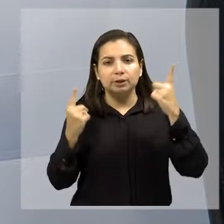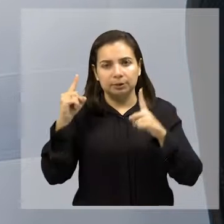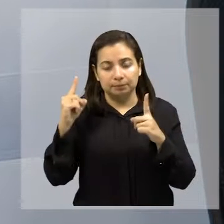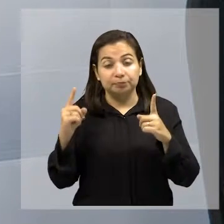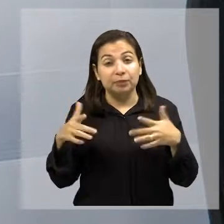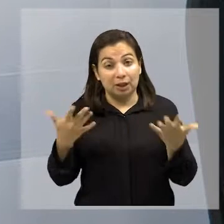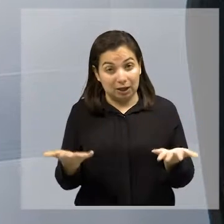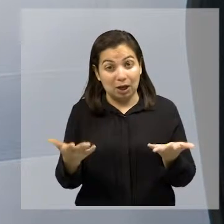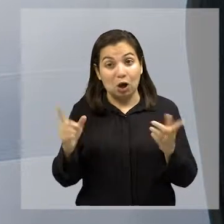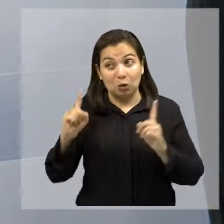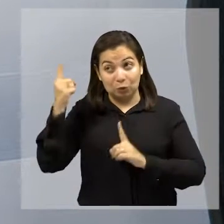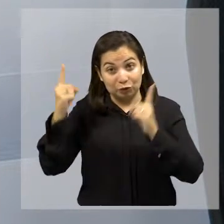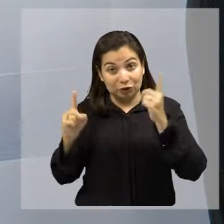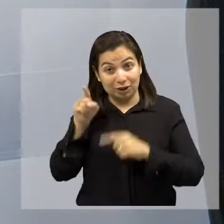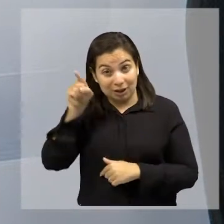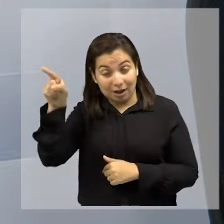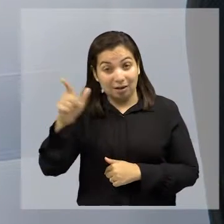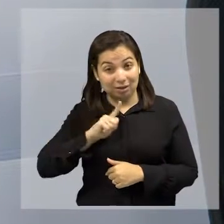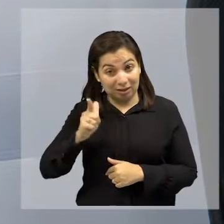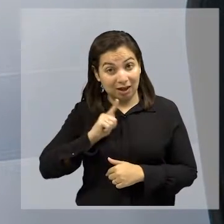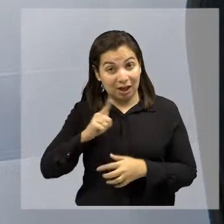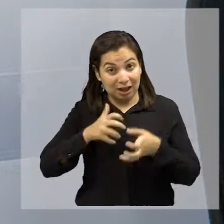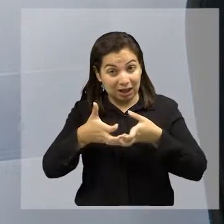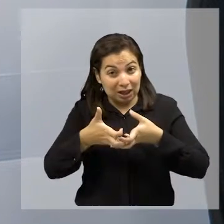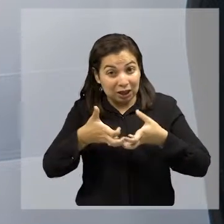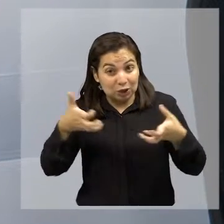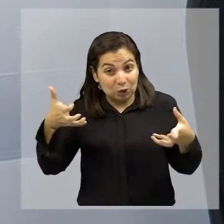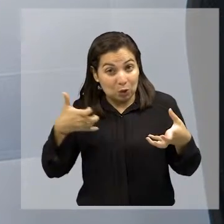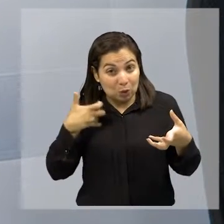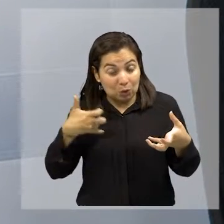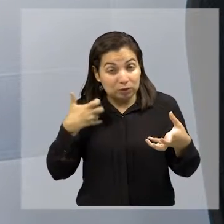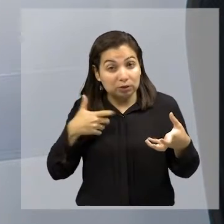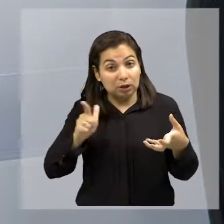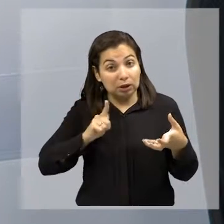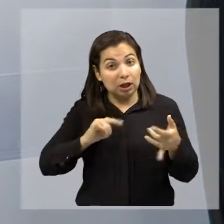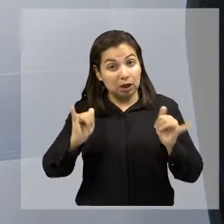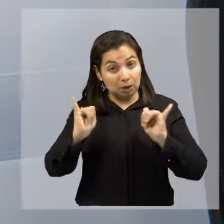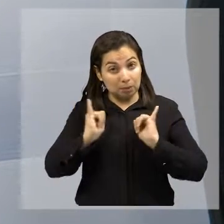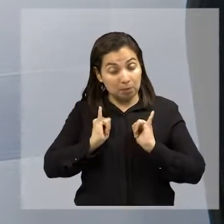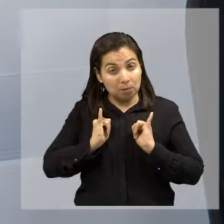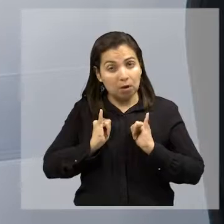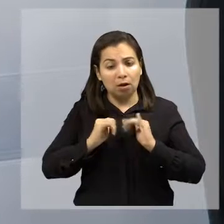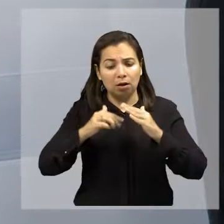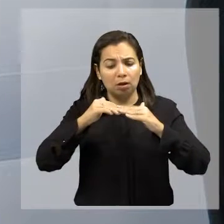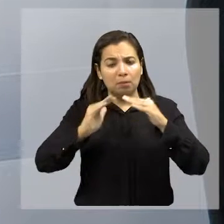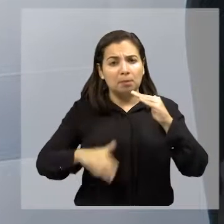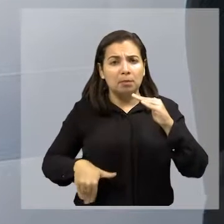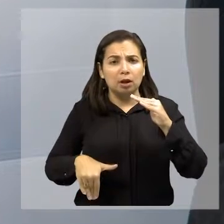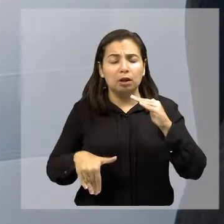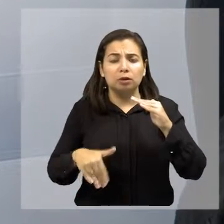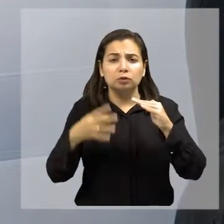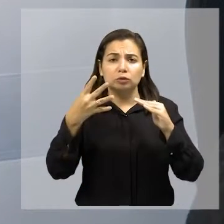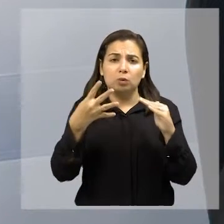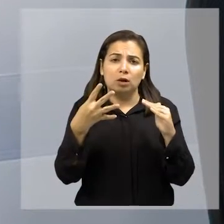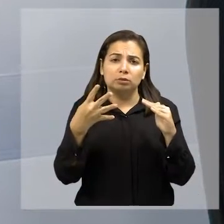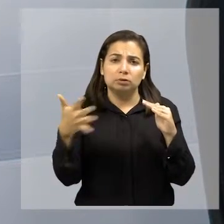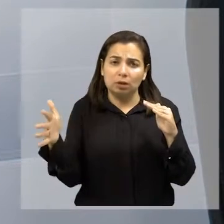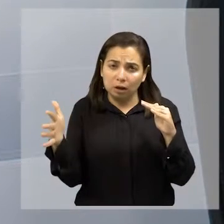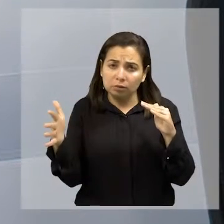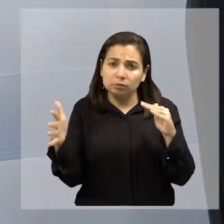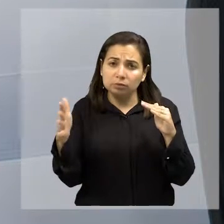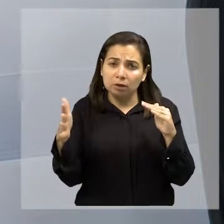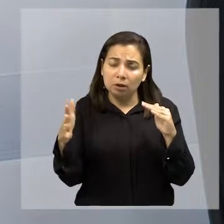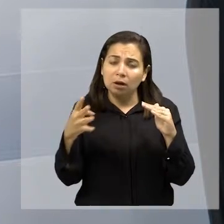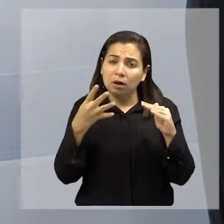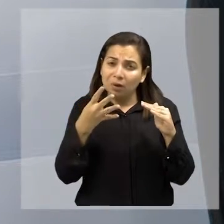No Chile hoje existem pessoas idosas que são aposentadas e ganham menos de R$400